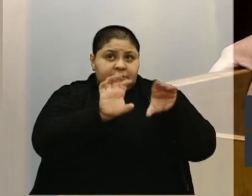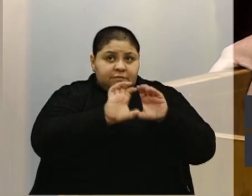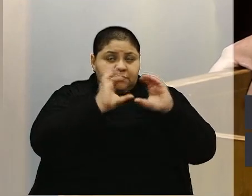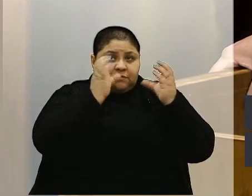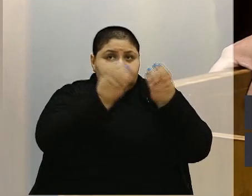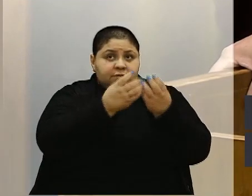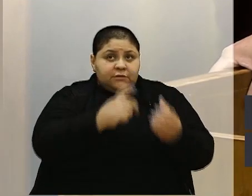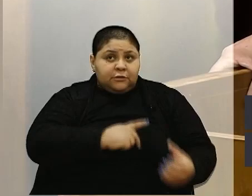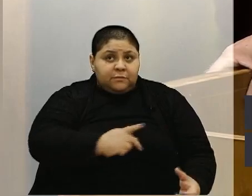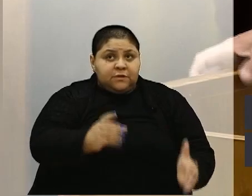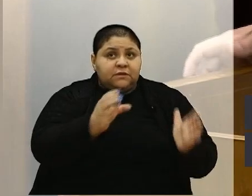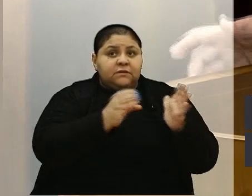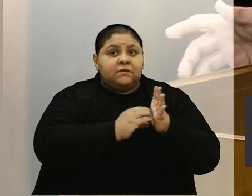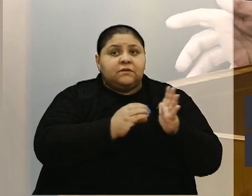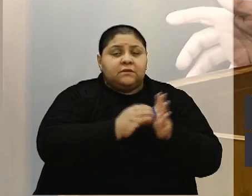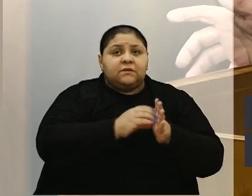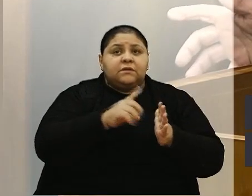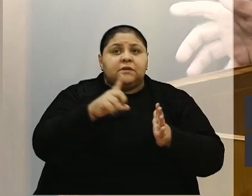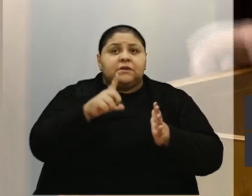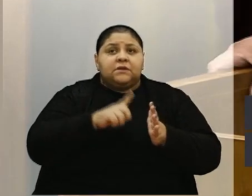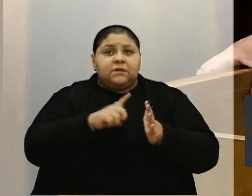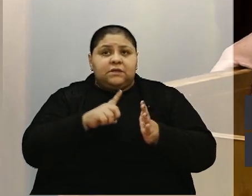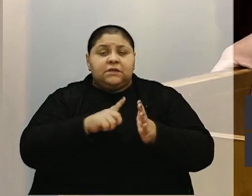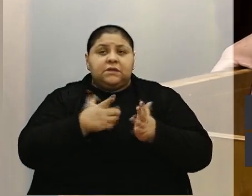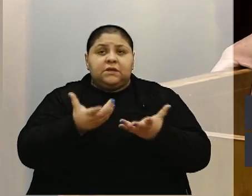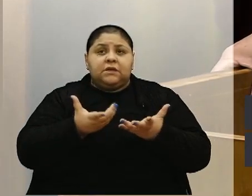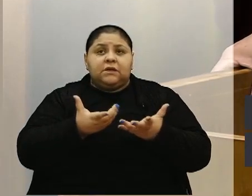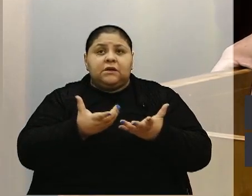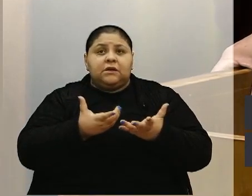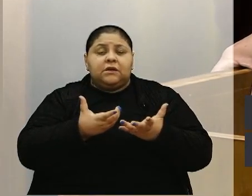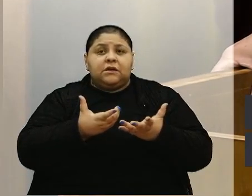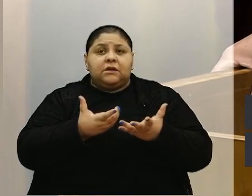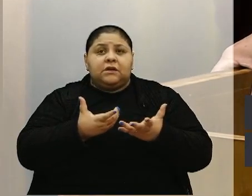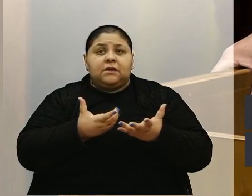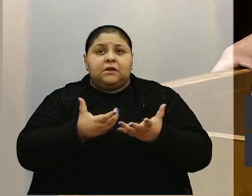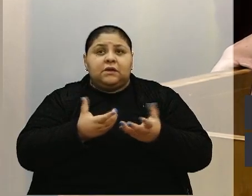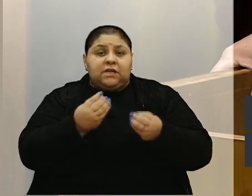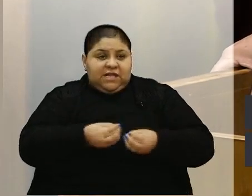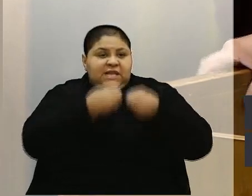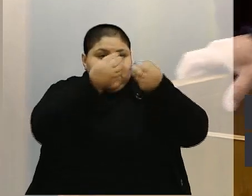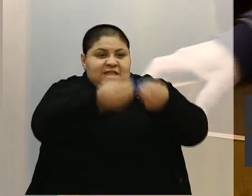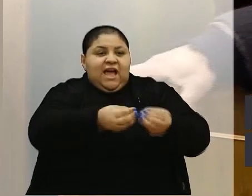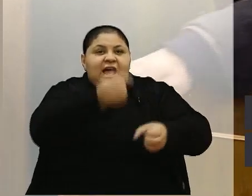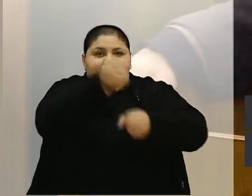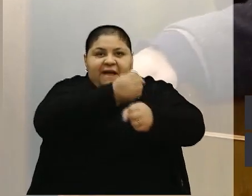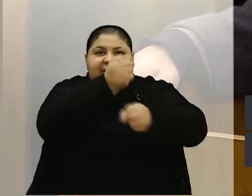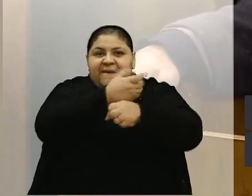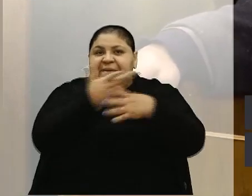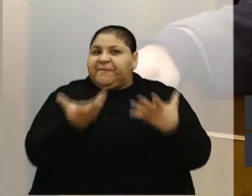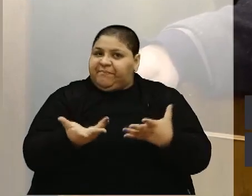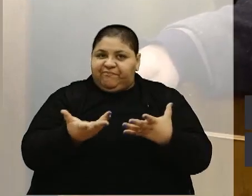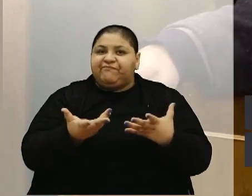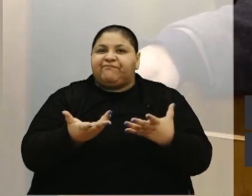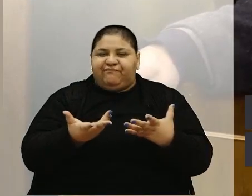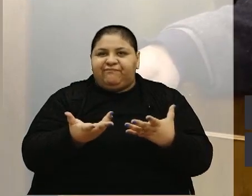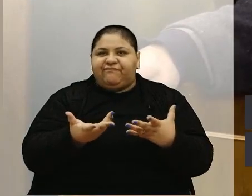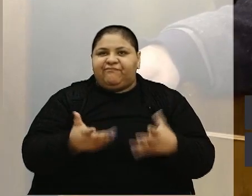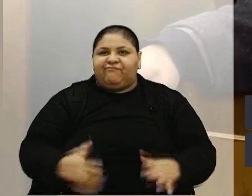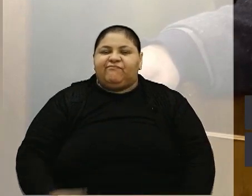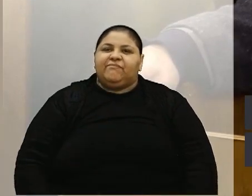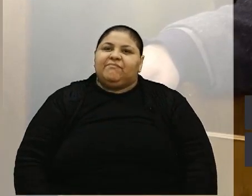do partido. Tem que dar umas tijoladas, de repente, para fazer o pessoal trabalhar. No bom sentido. No bom